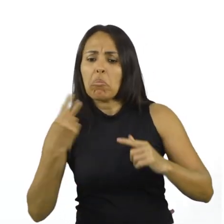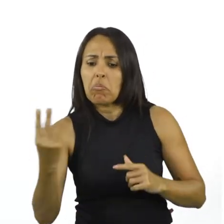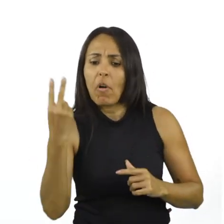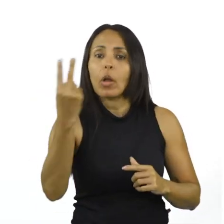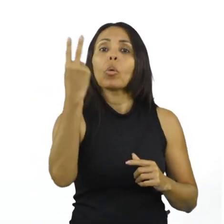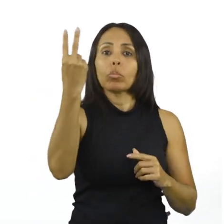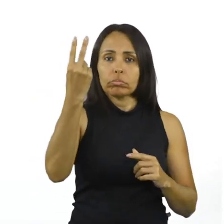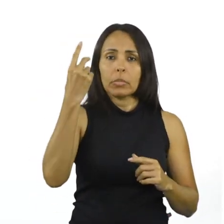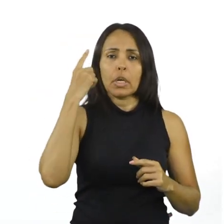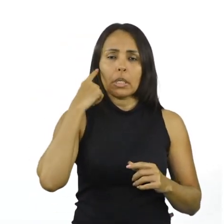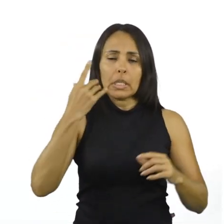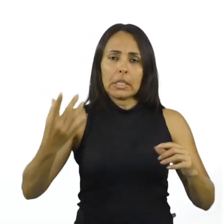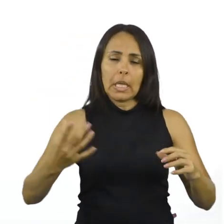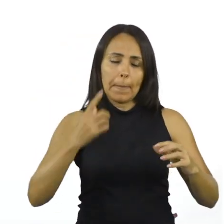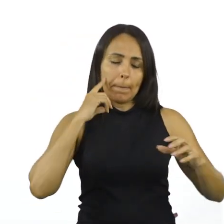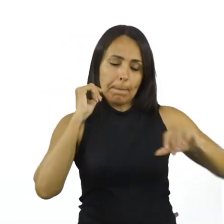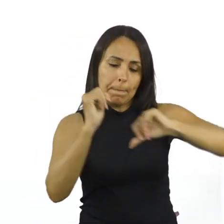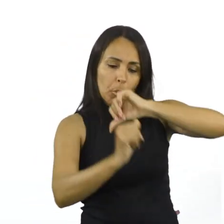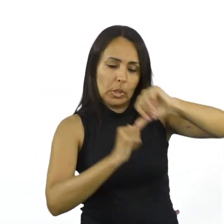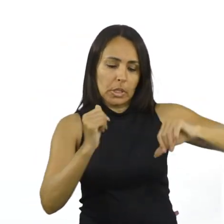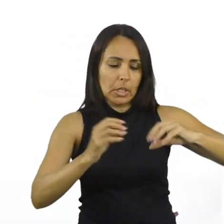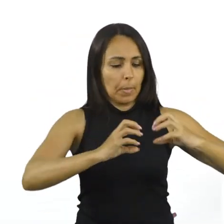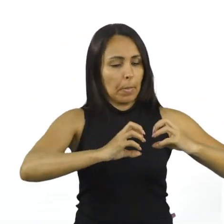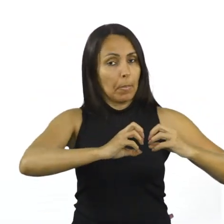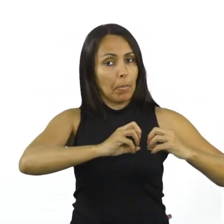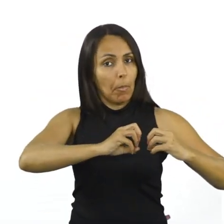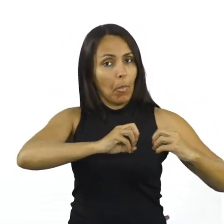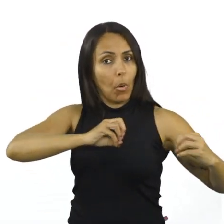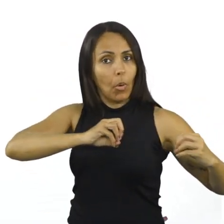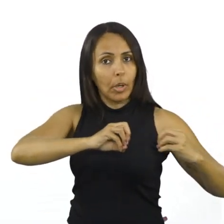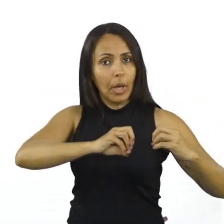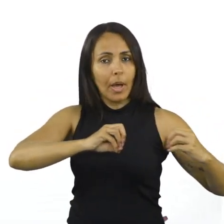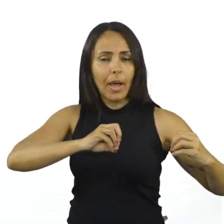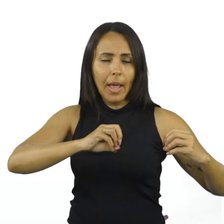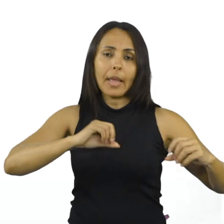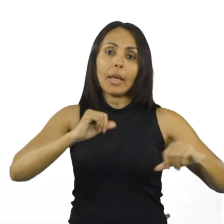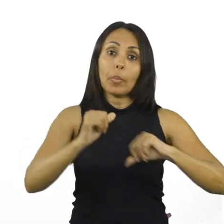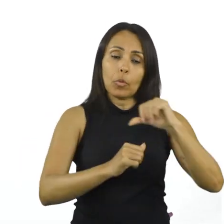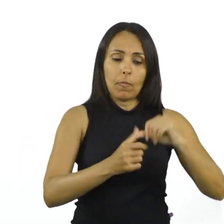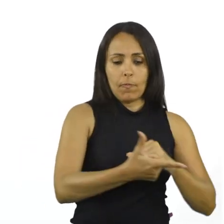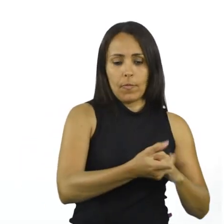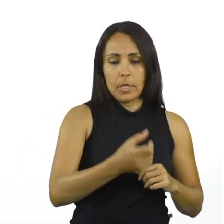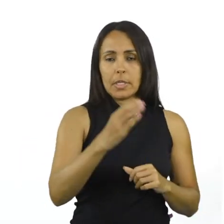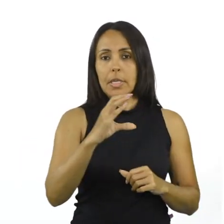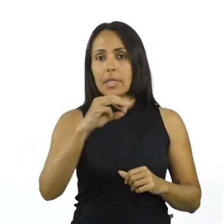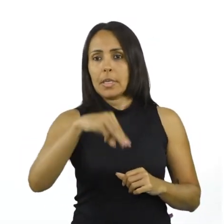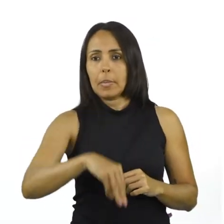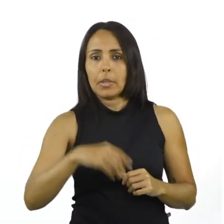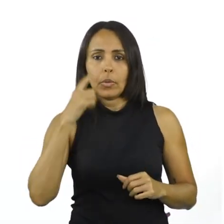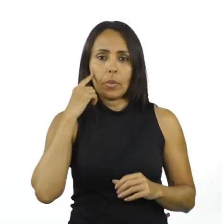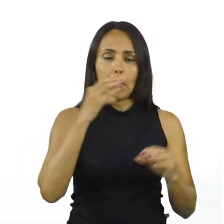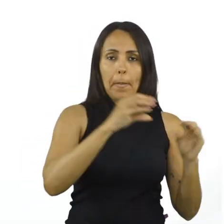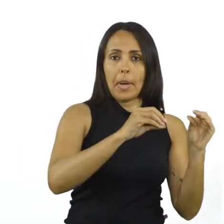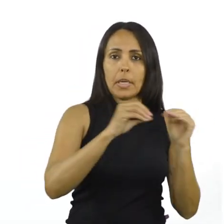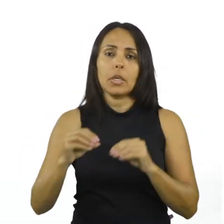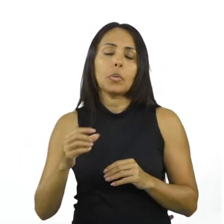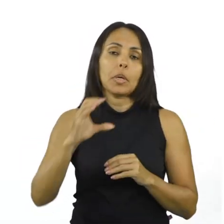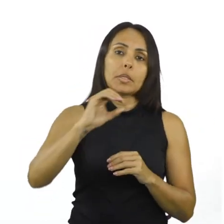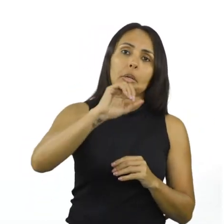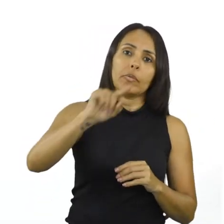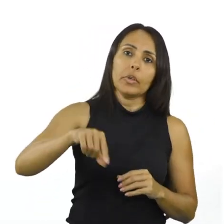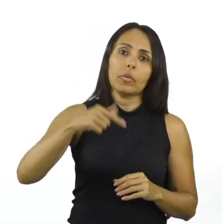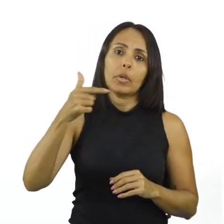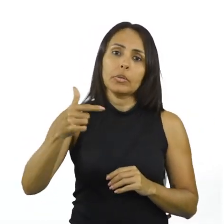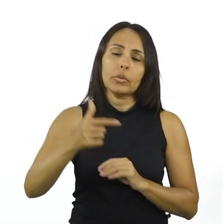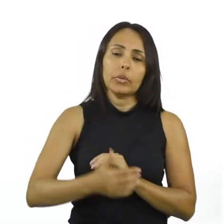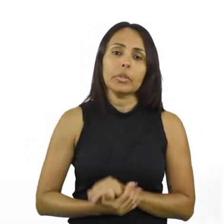essa deformação. A deformação da mola, preste atenção, ele falou que a mola se deformou 20 centímetros, passamos para metro 0,2